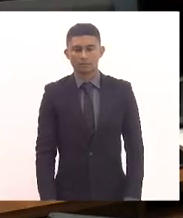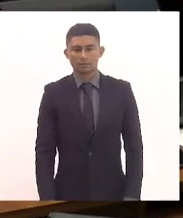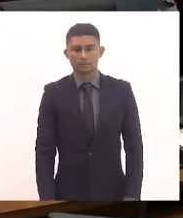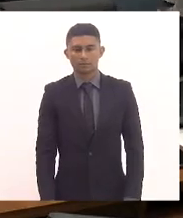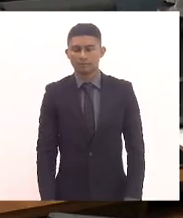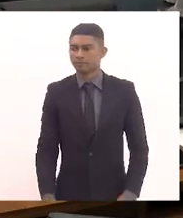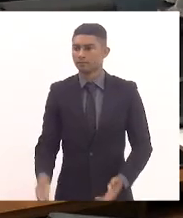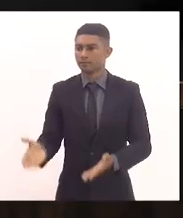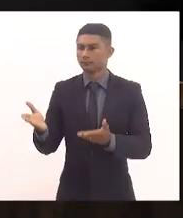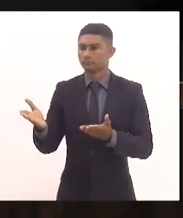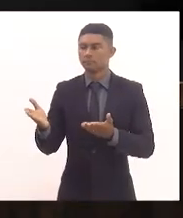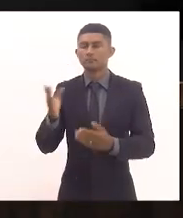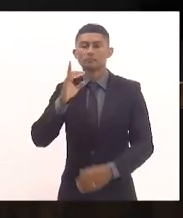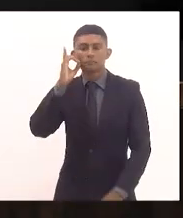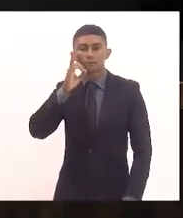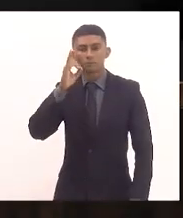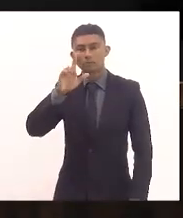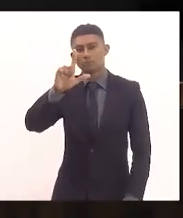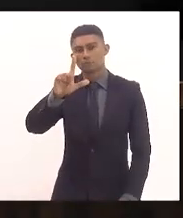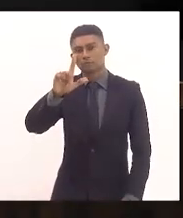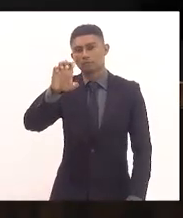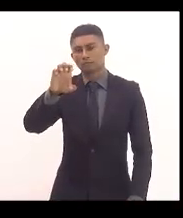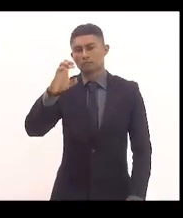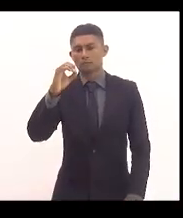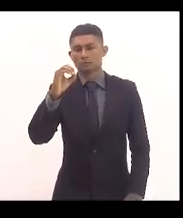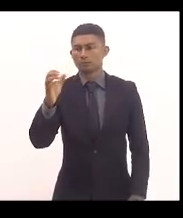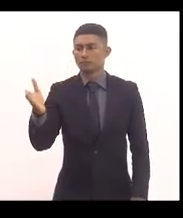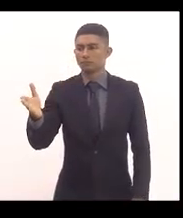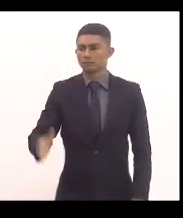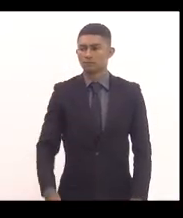Pela ordem, deputado Léo Vieira.